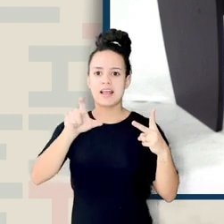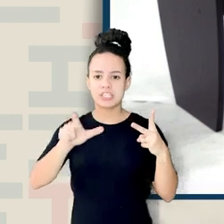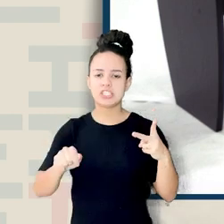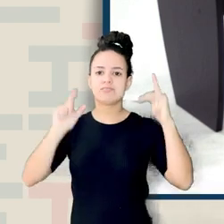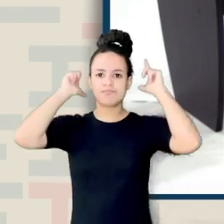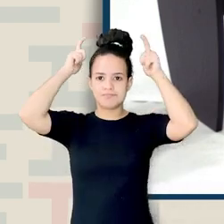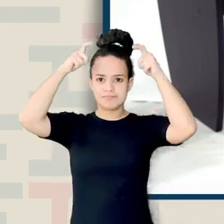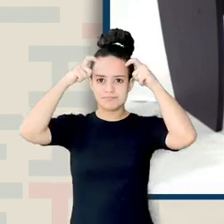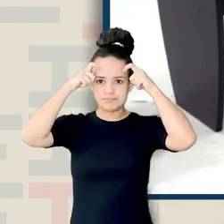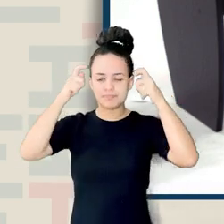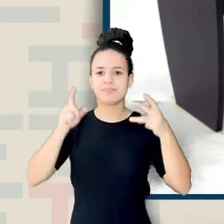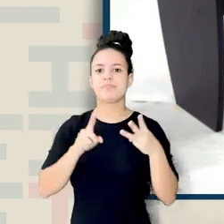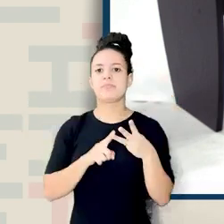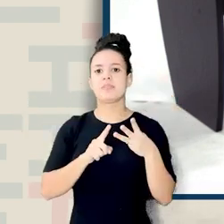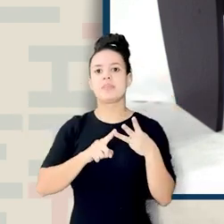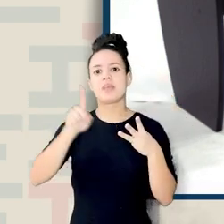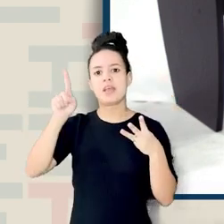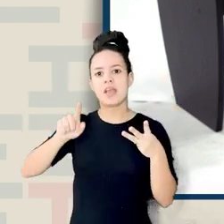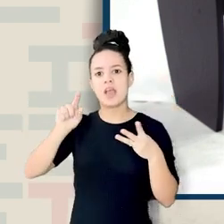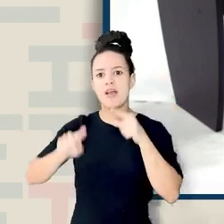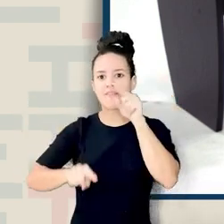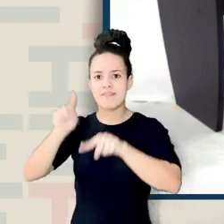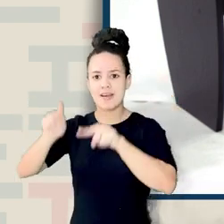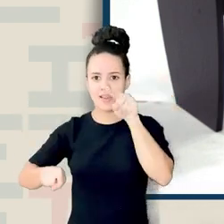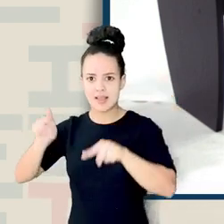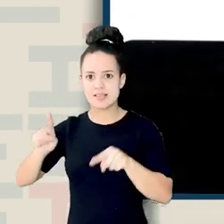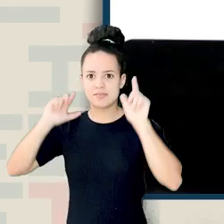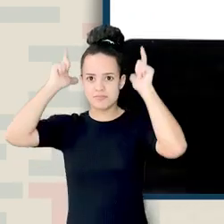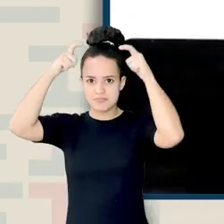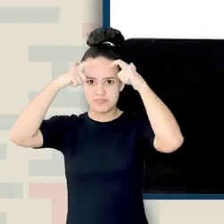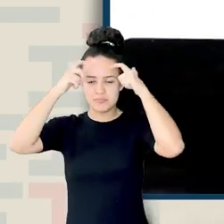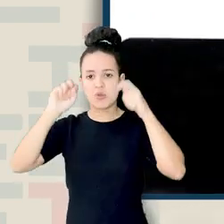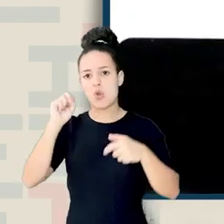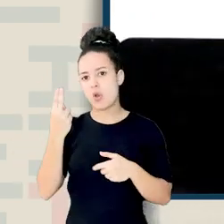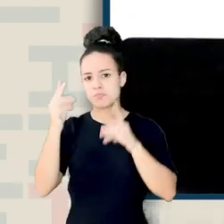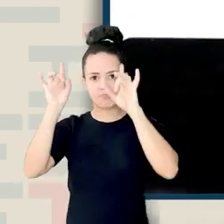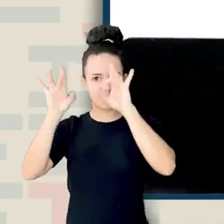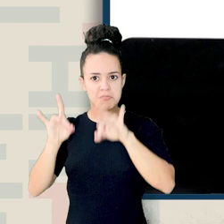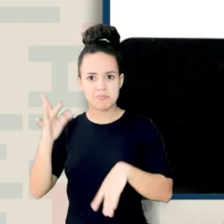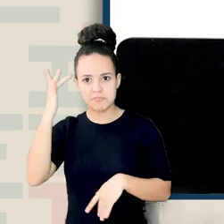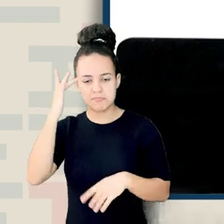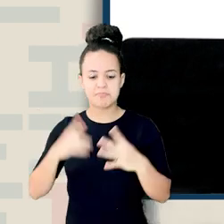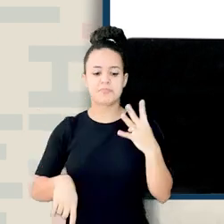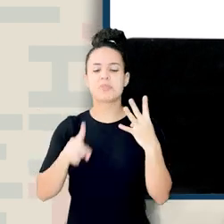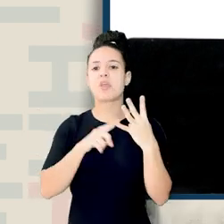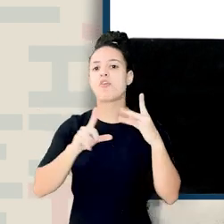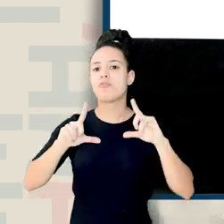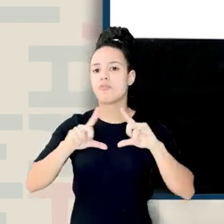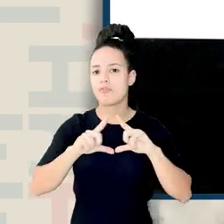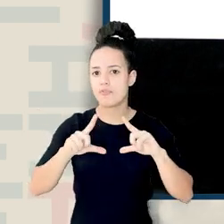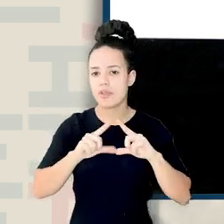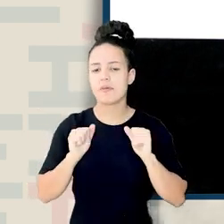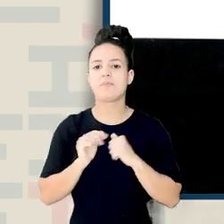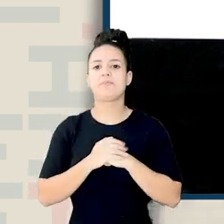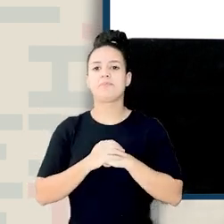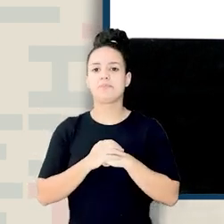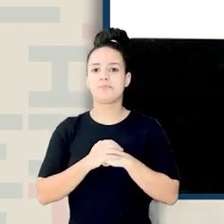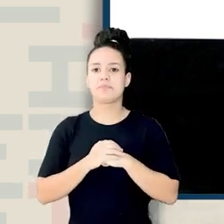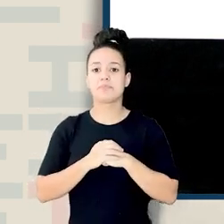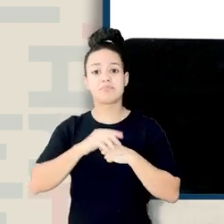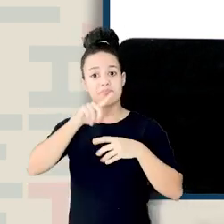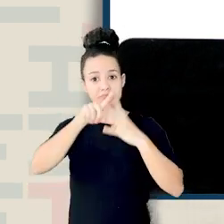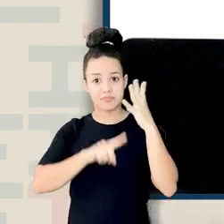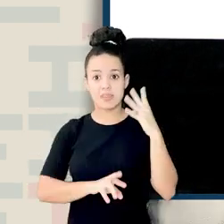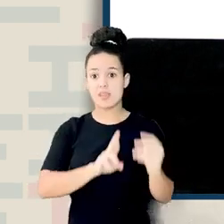coroação, virada do toque de coroação ou solene, toque do ferro, isso tudo representando